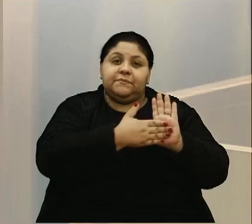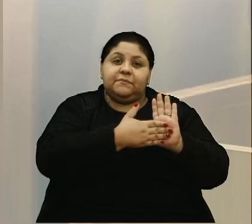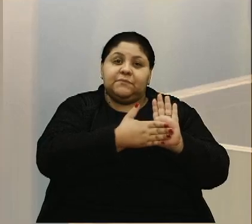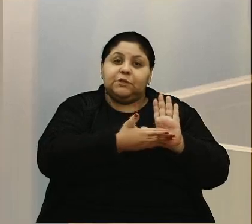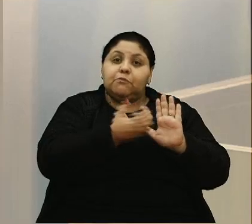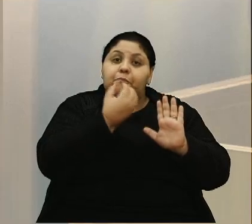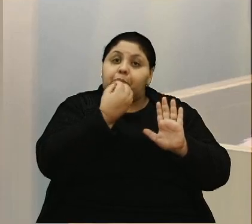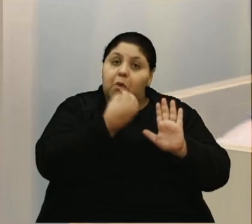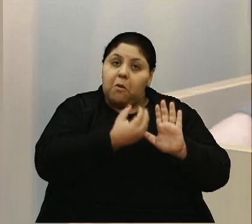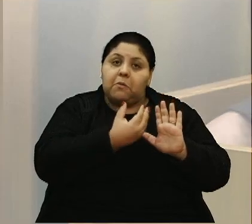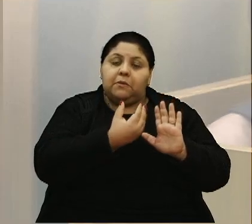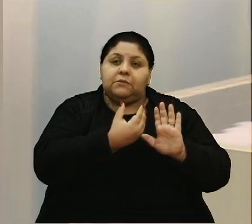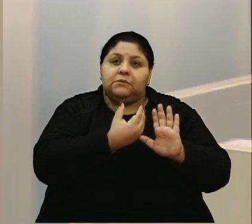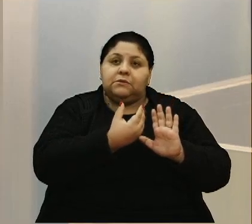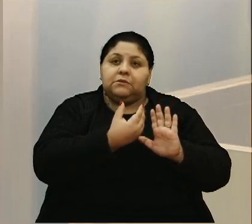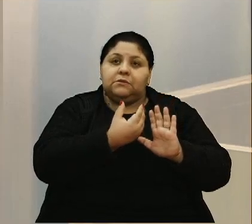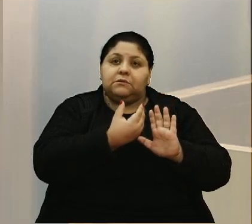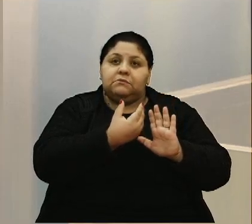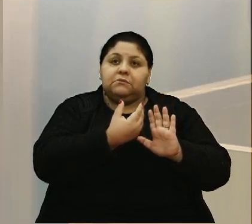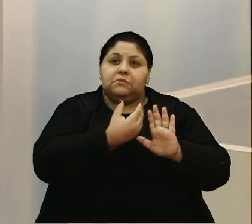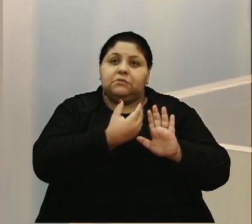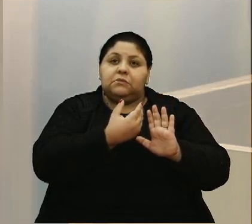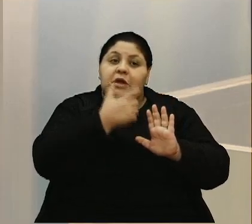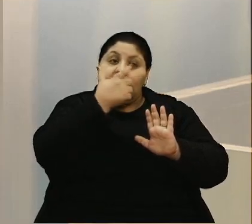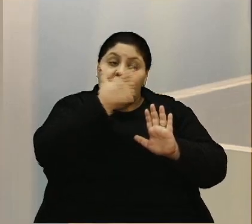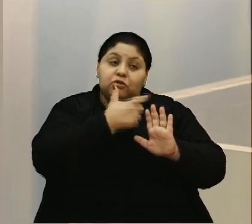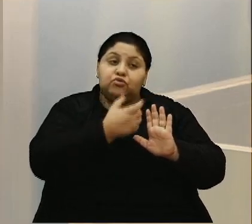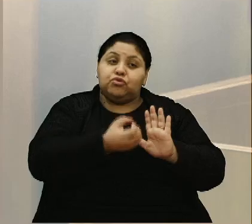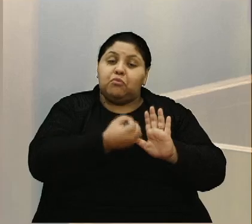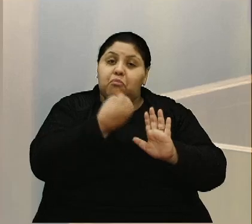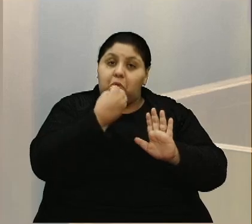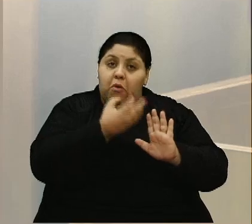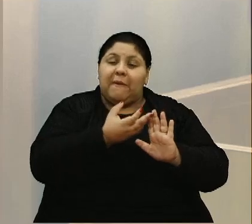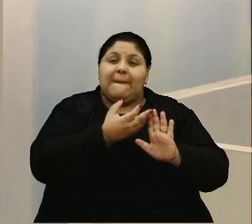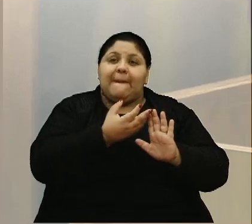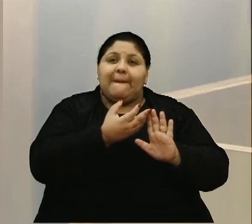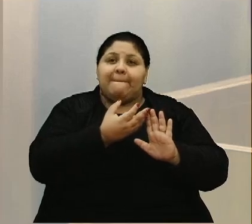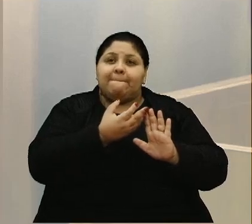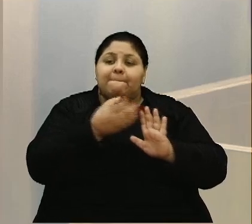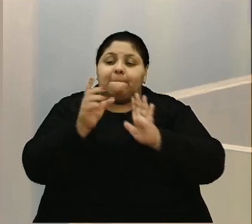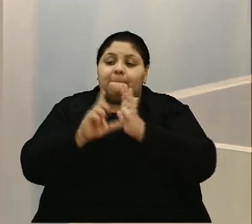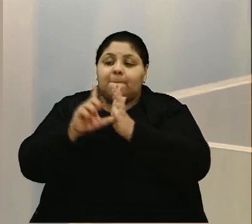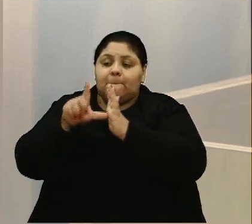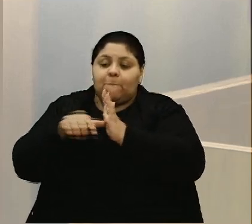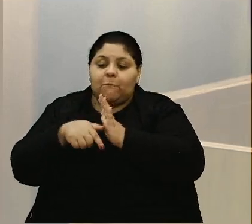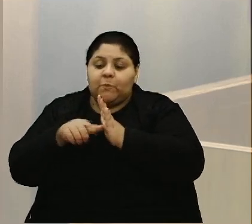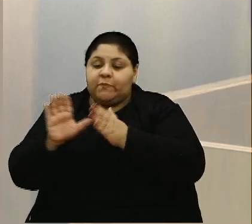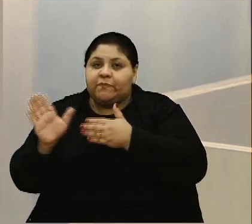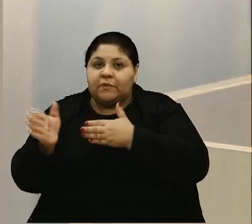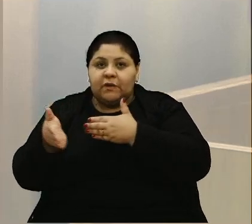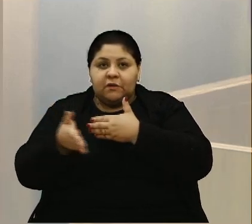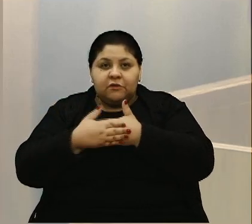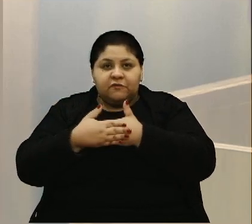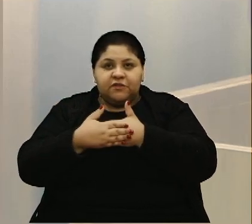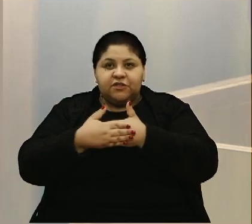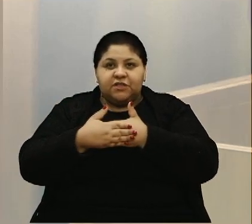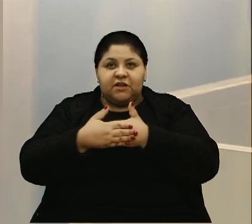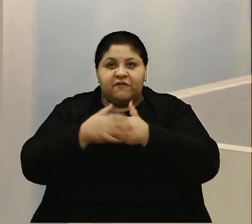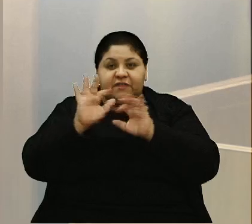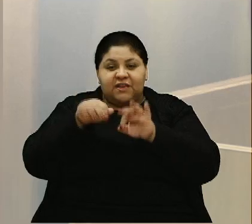boa. Aparentemente a gente vê que a proposta é muito boa, e após fechar esses contratos